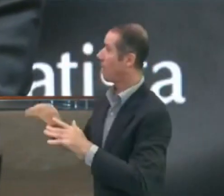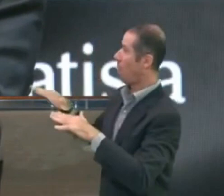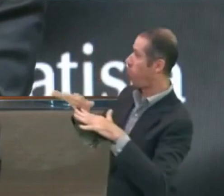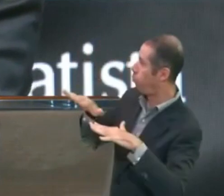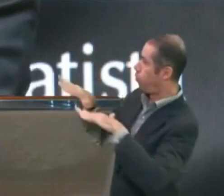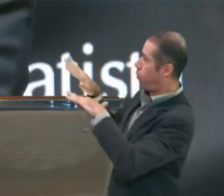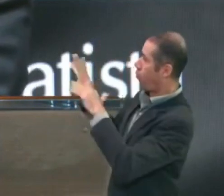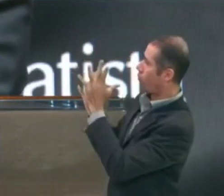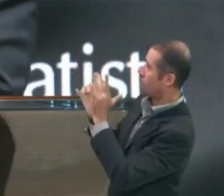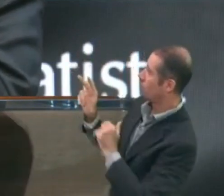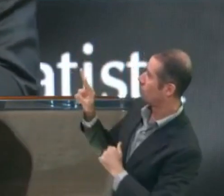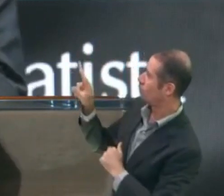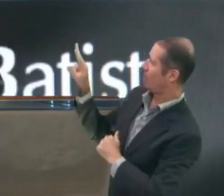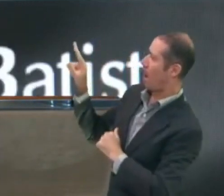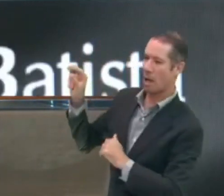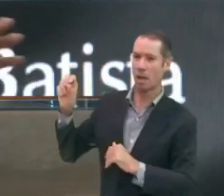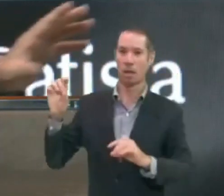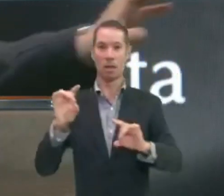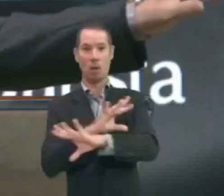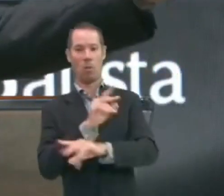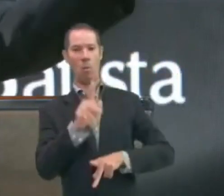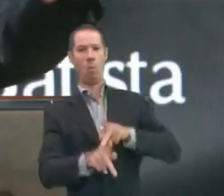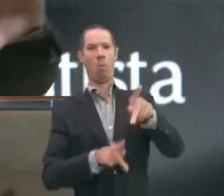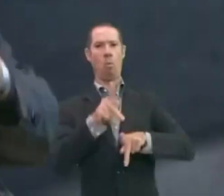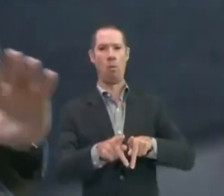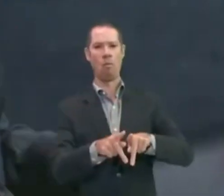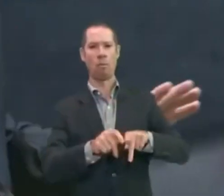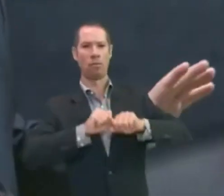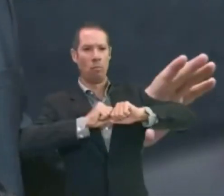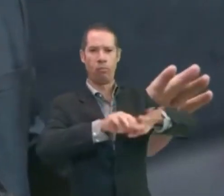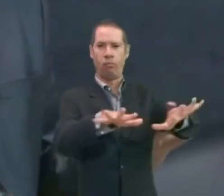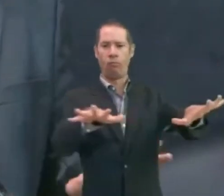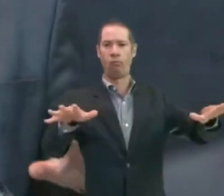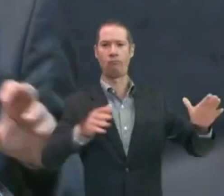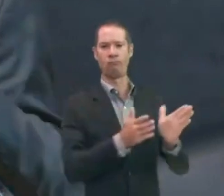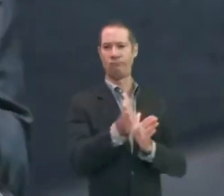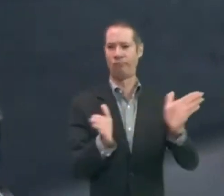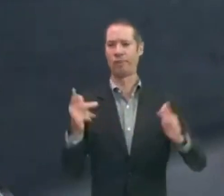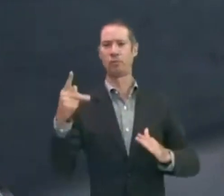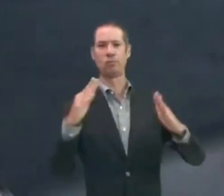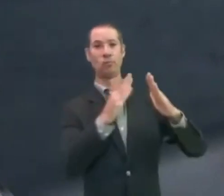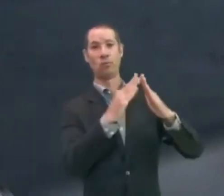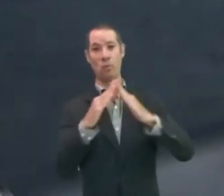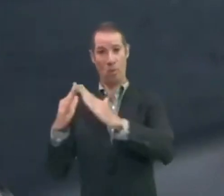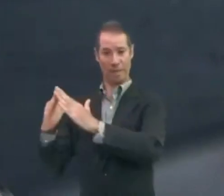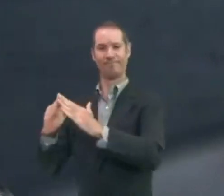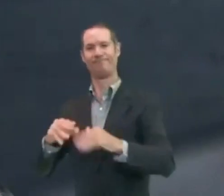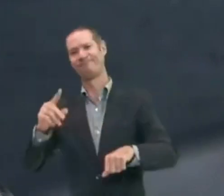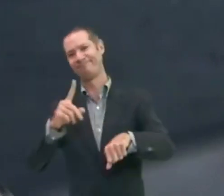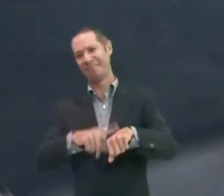quando terminou de pregar o Sermão da Montanha, o povo começou a ir embora, tá? E é nesse